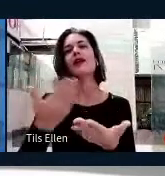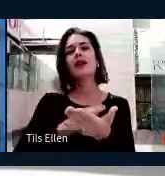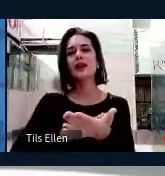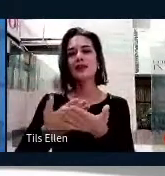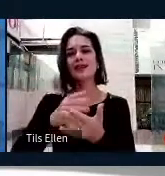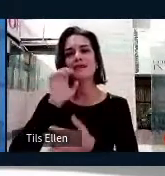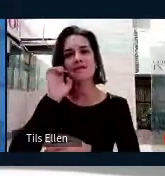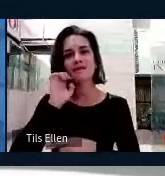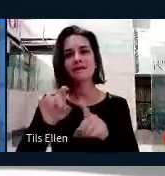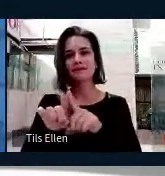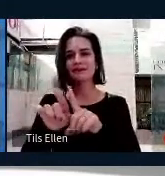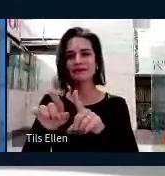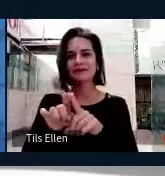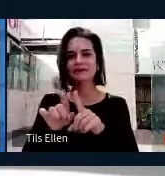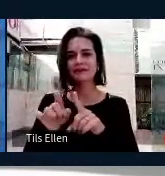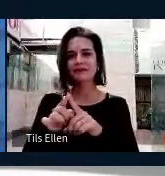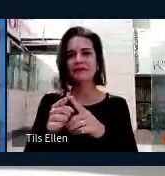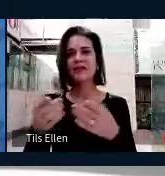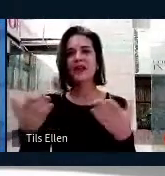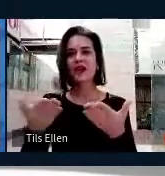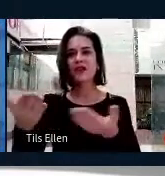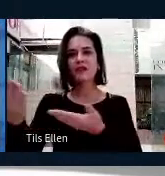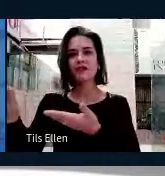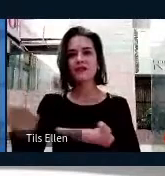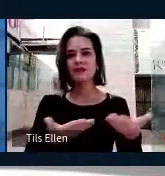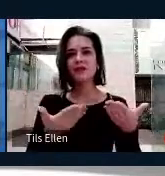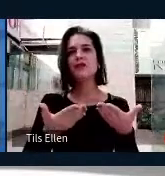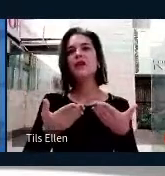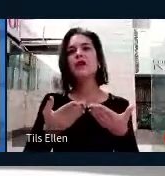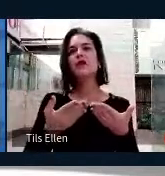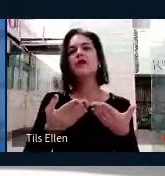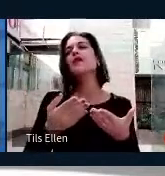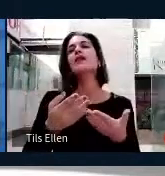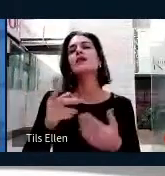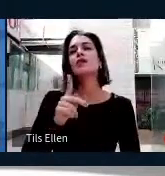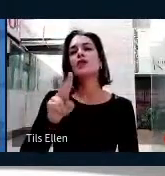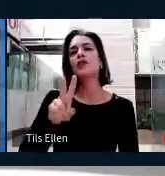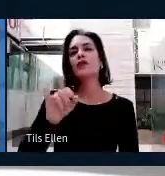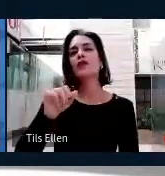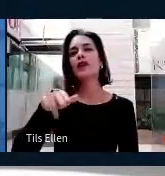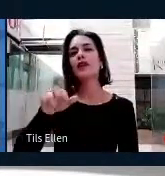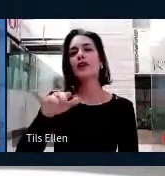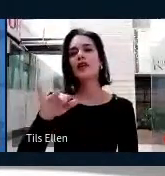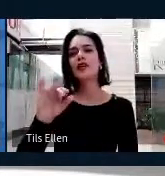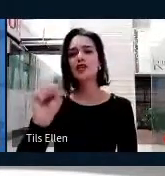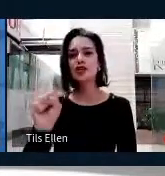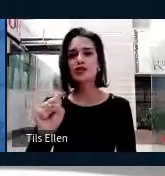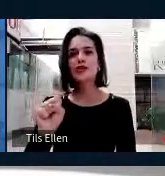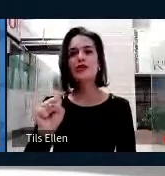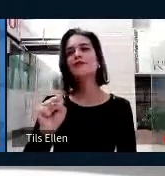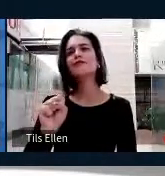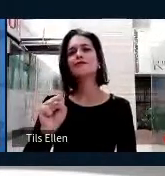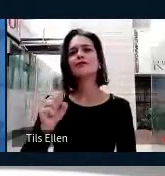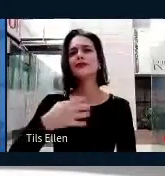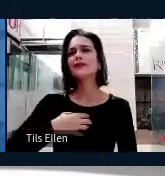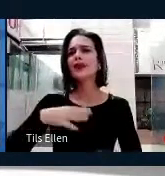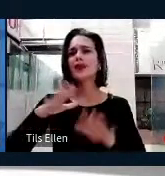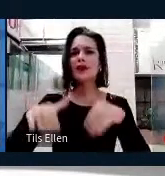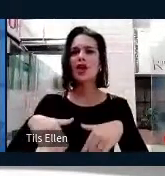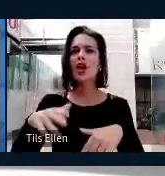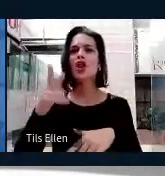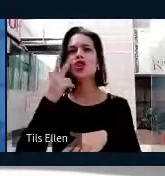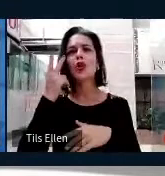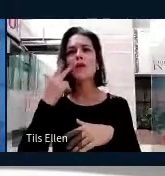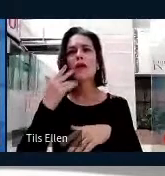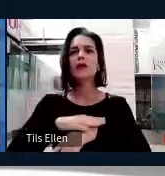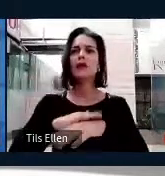agora também, eu já passo a palavra ao nosso querido Vinícius, deixando você muito à vontade. Vinícius, normalmente são 20 a 30